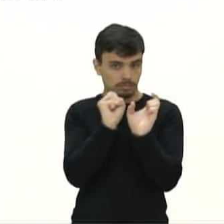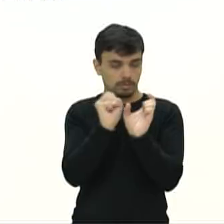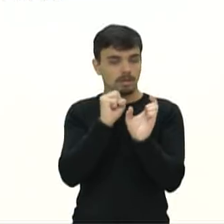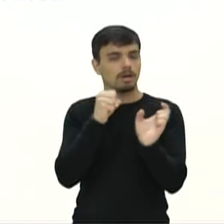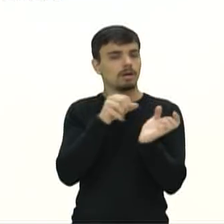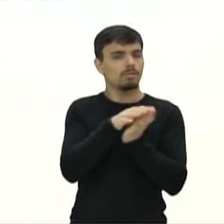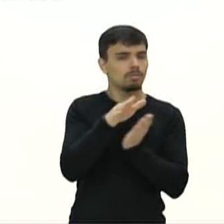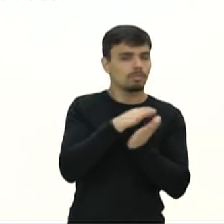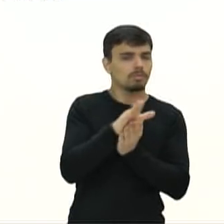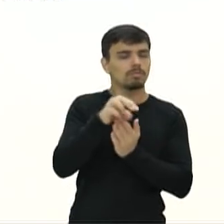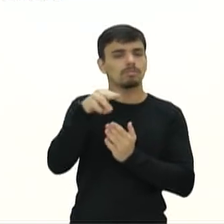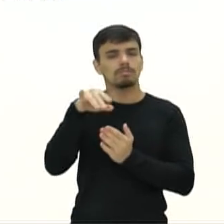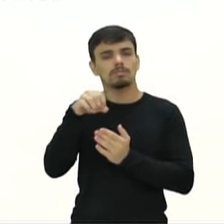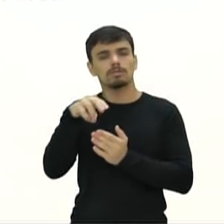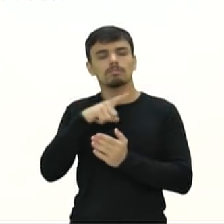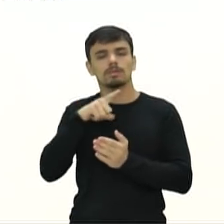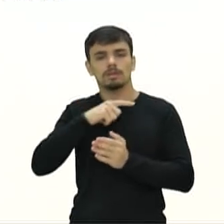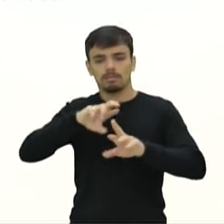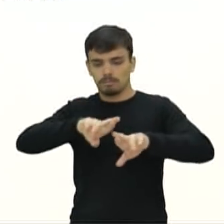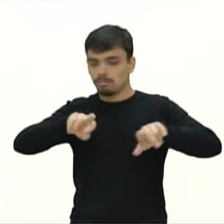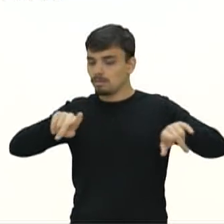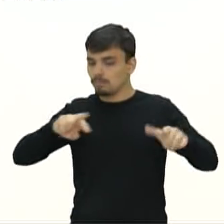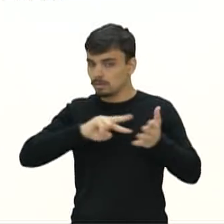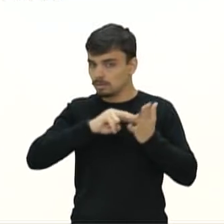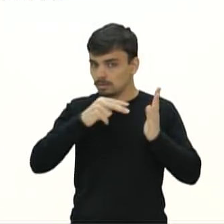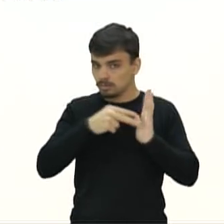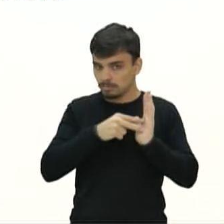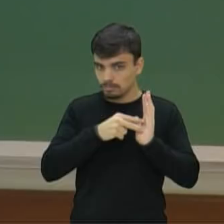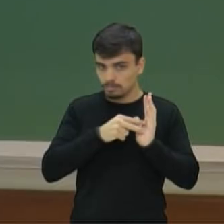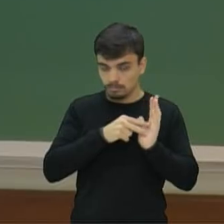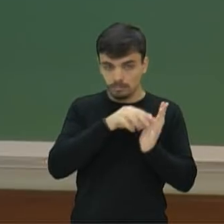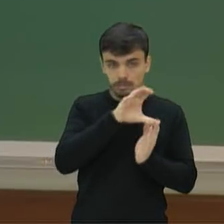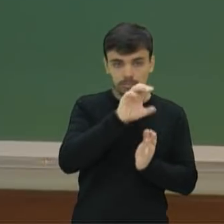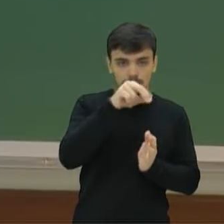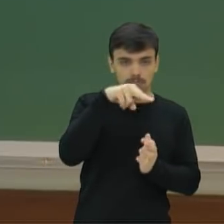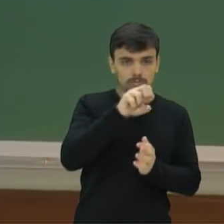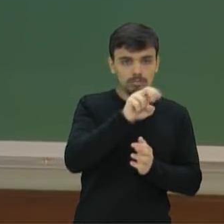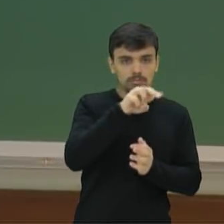pode ter vários significados. Então, consumo tem vários